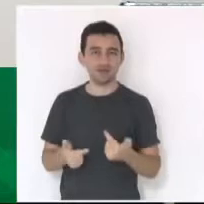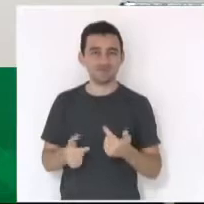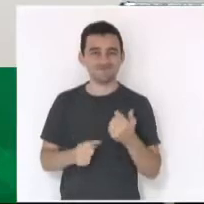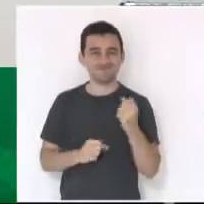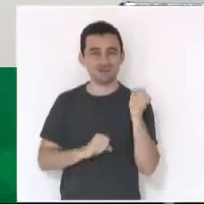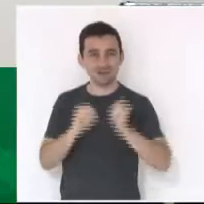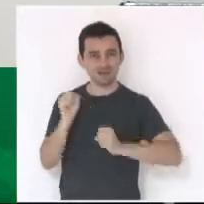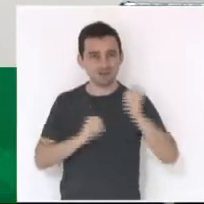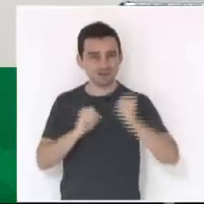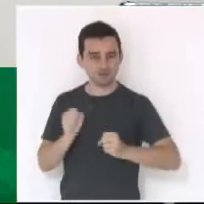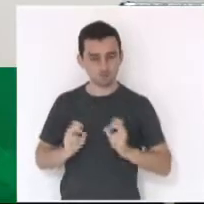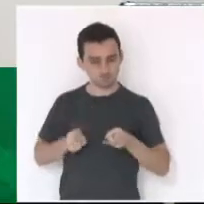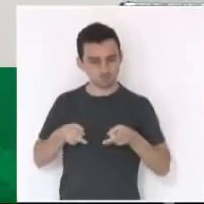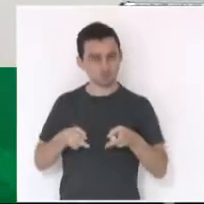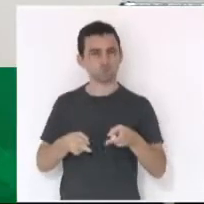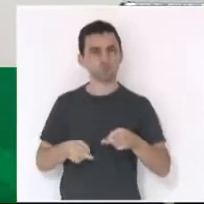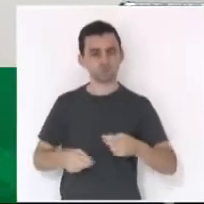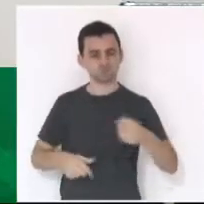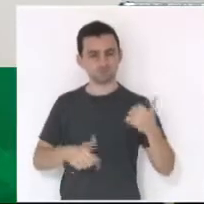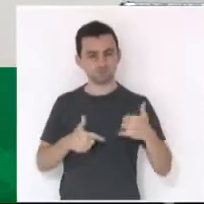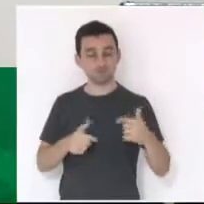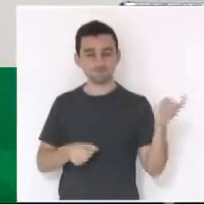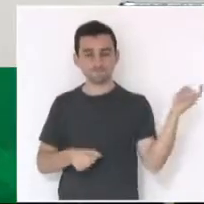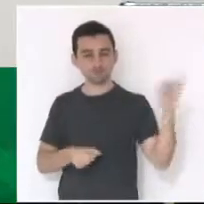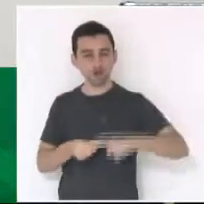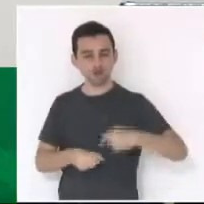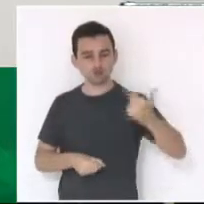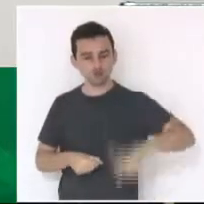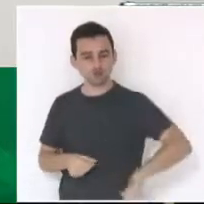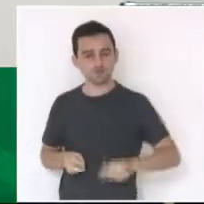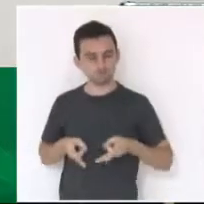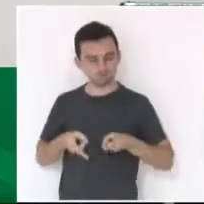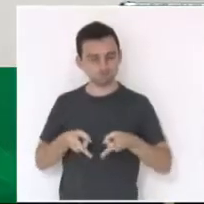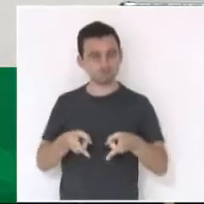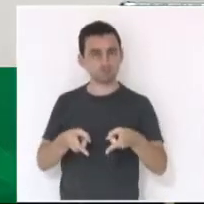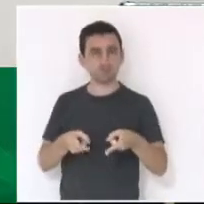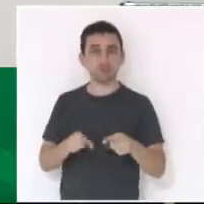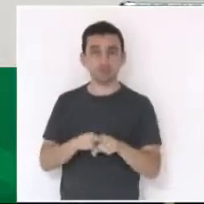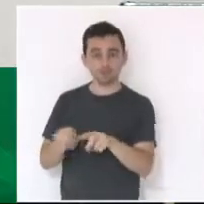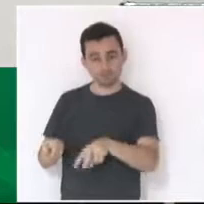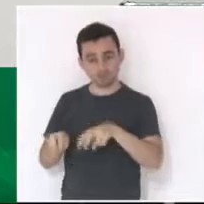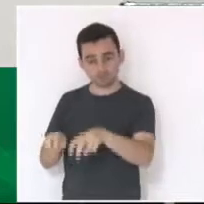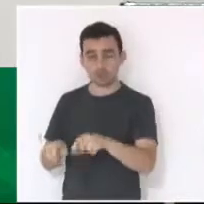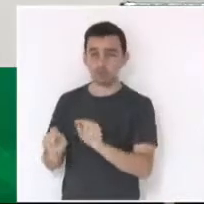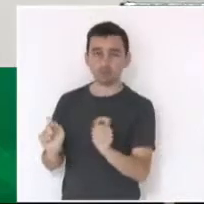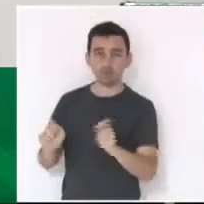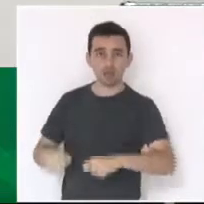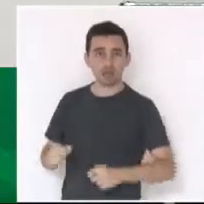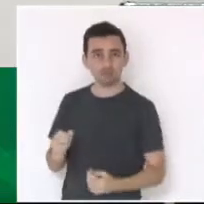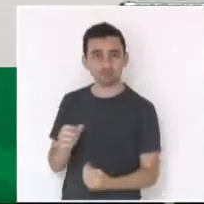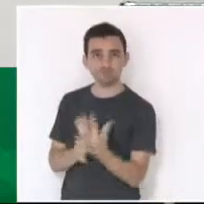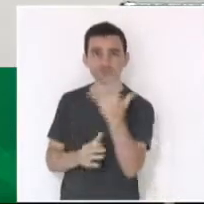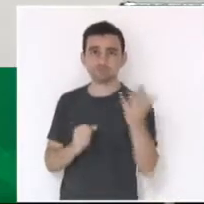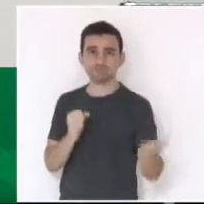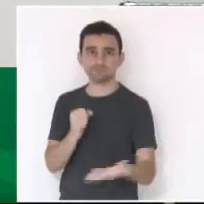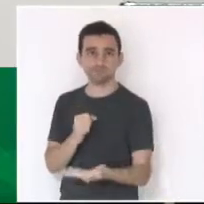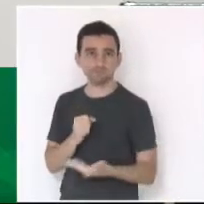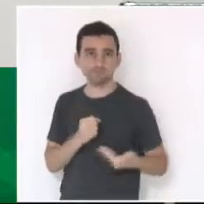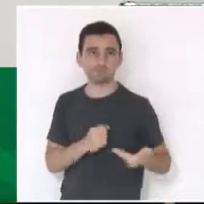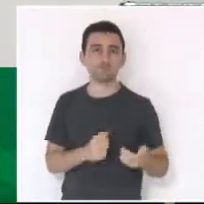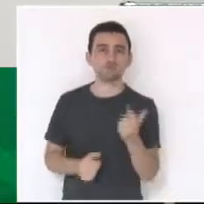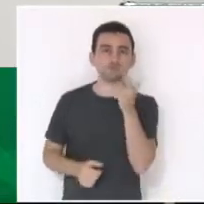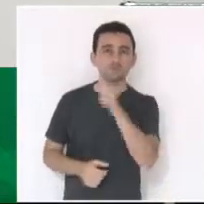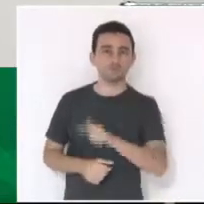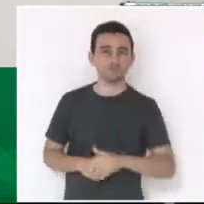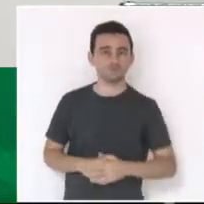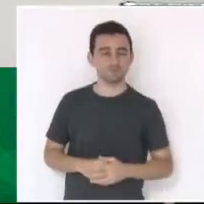fábricas para que voltem a produzir e Agricultura é só fazer suas colheitas enfim que motor